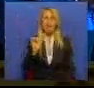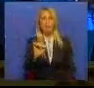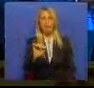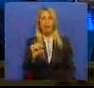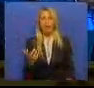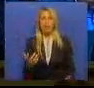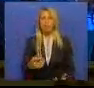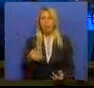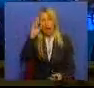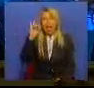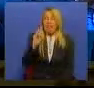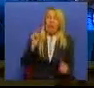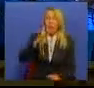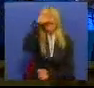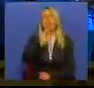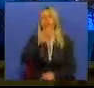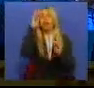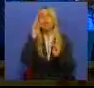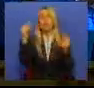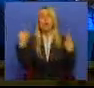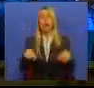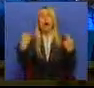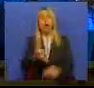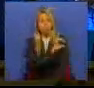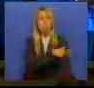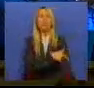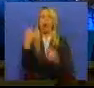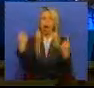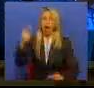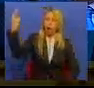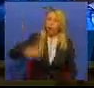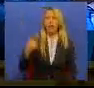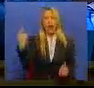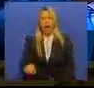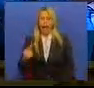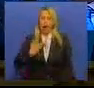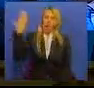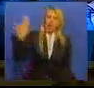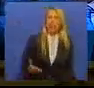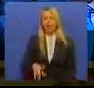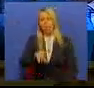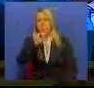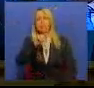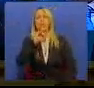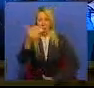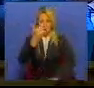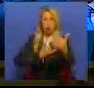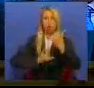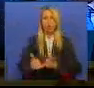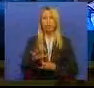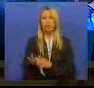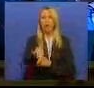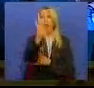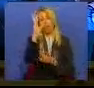de que o Ministério da Educação tem o poder, o dever, o direito e a faculdade de se substituir às opções sobre